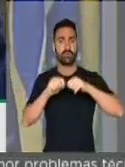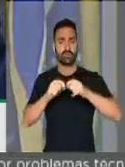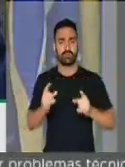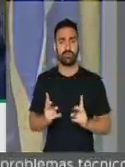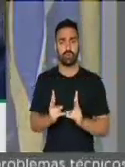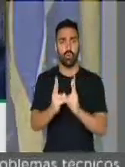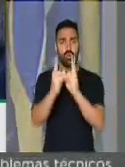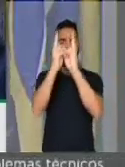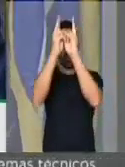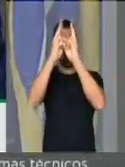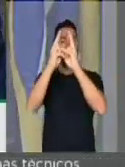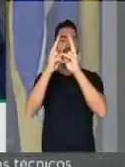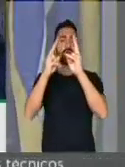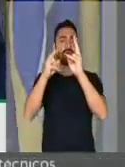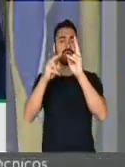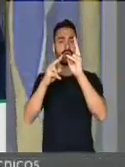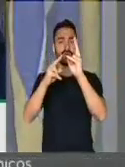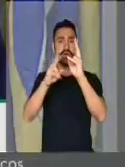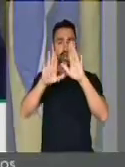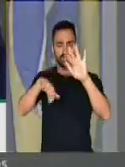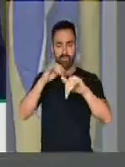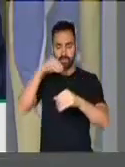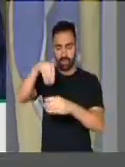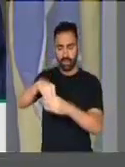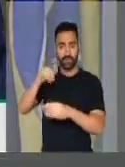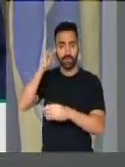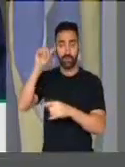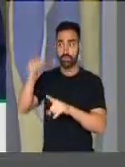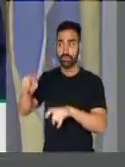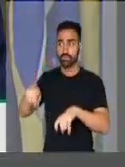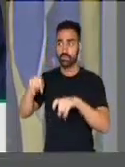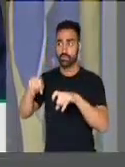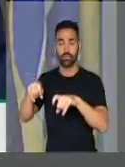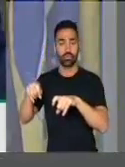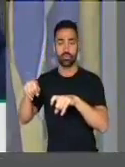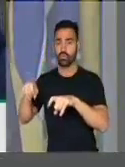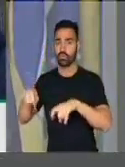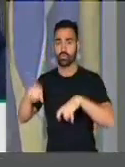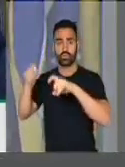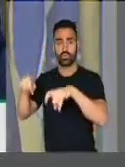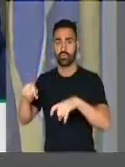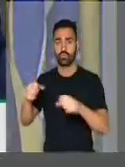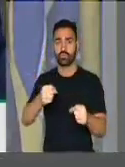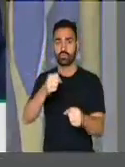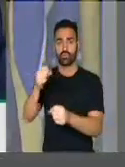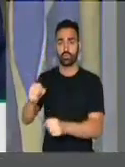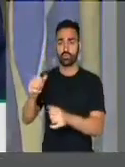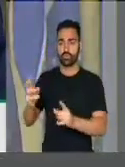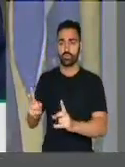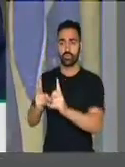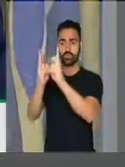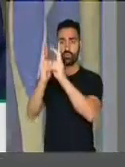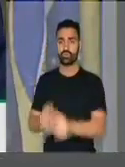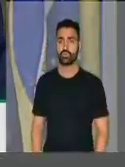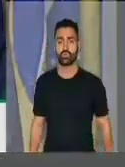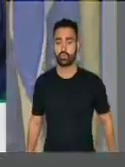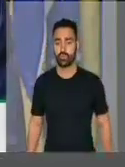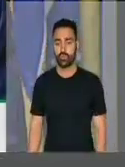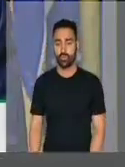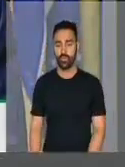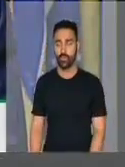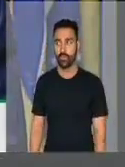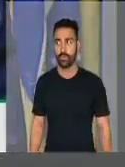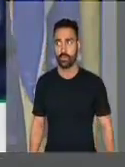torres que passam nas propriedades alheias. Eu estou fazendo esse esclarecimento porque